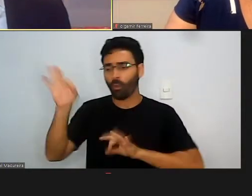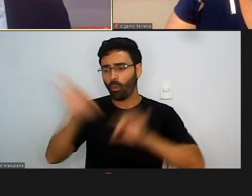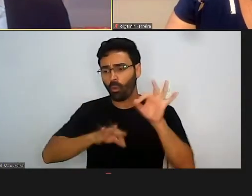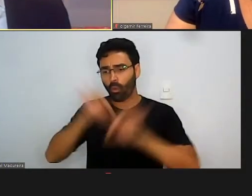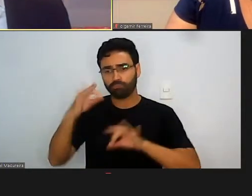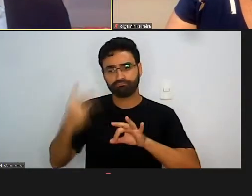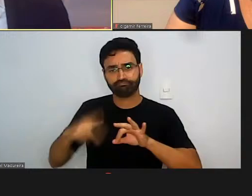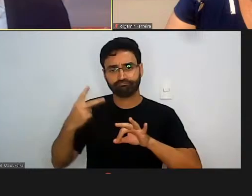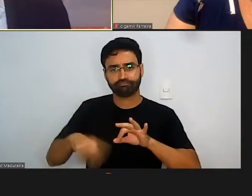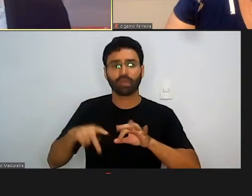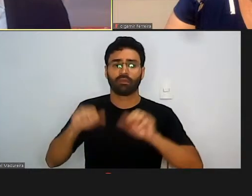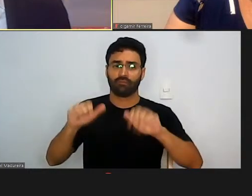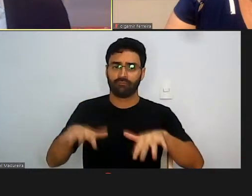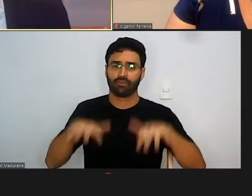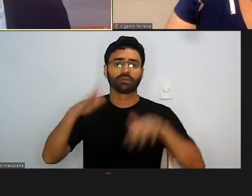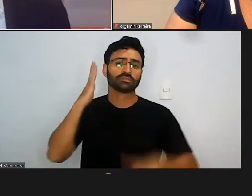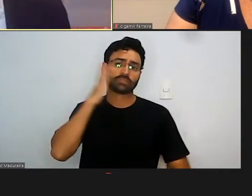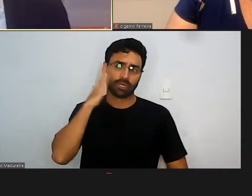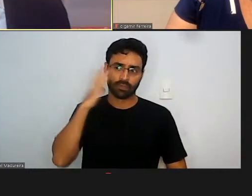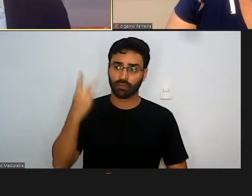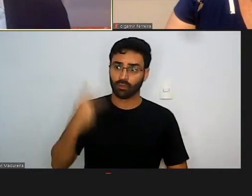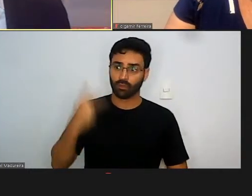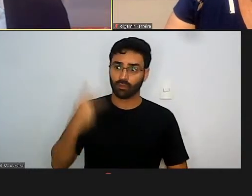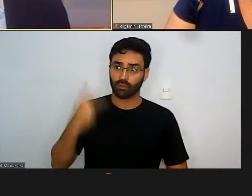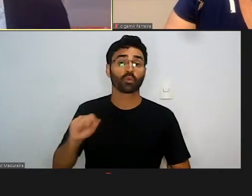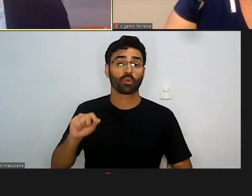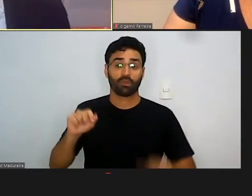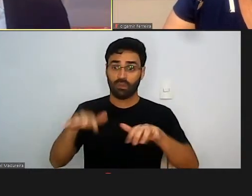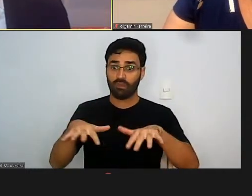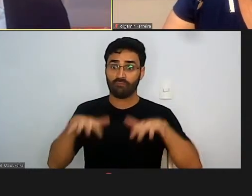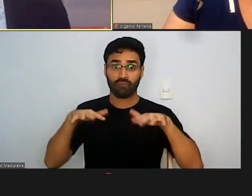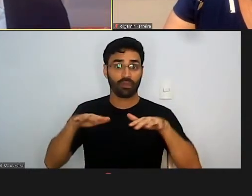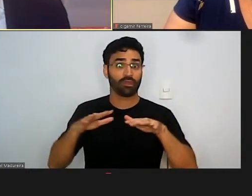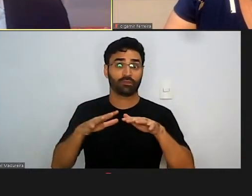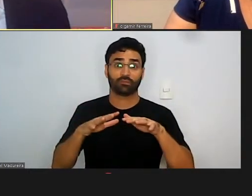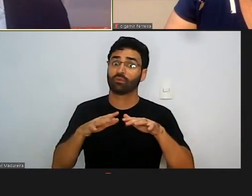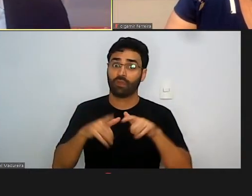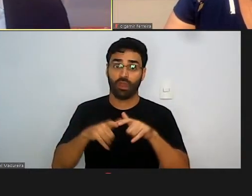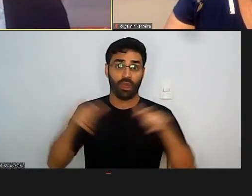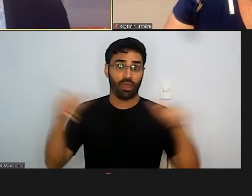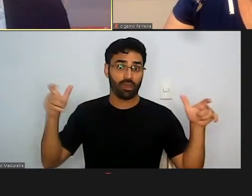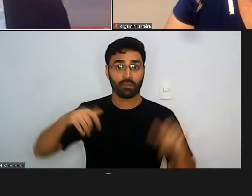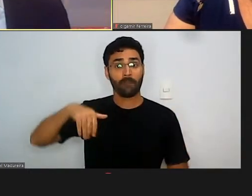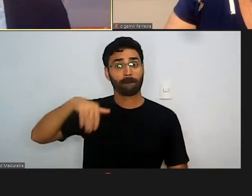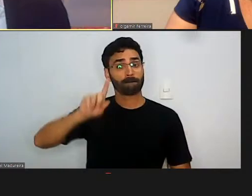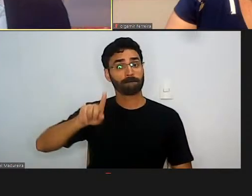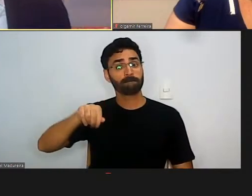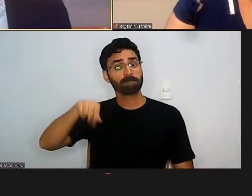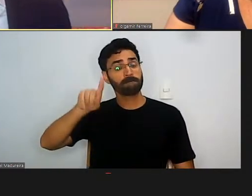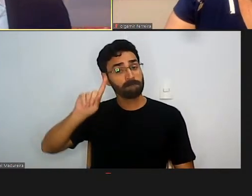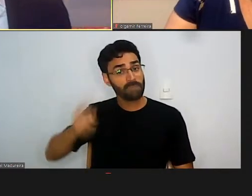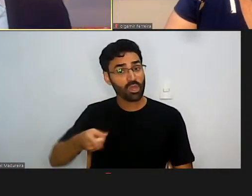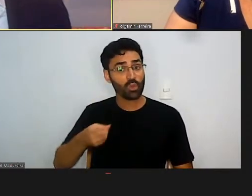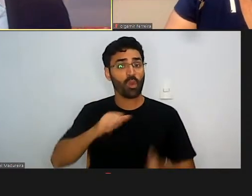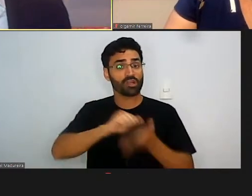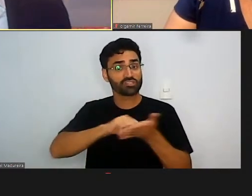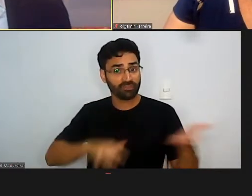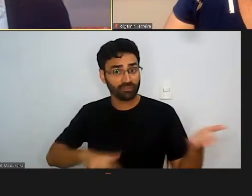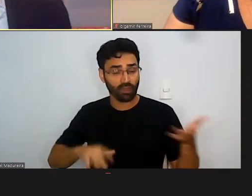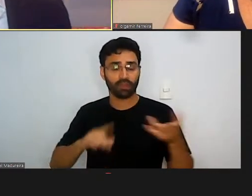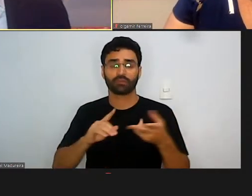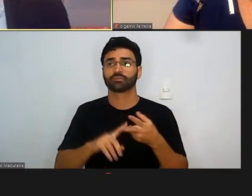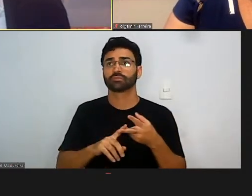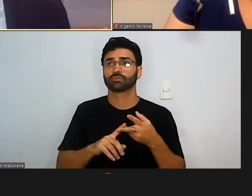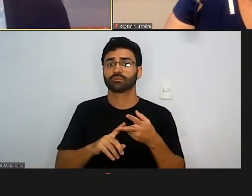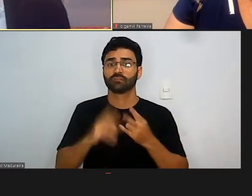que, como vocês estão vendo, é de uma magnitude impressionante, não é? Mais de 1.000 atividades registradas, mais de 20, quase